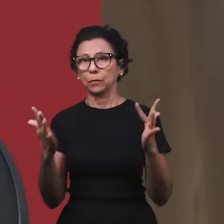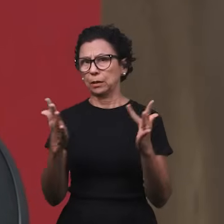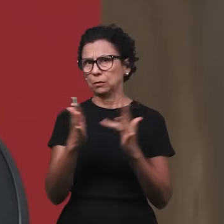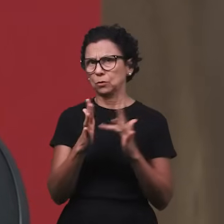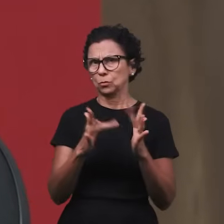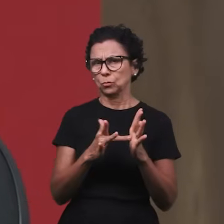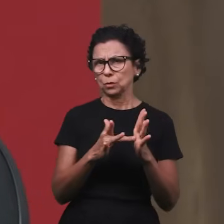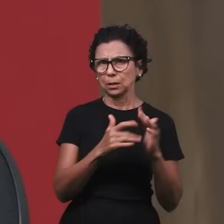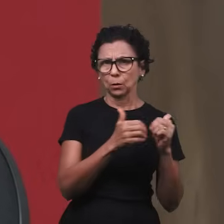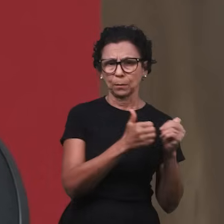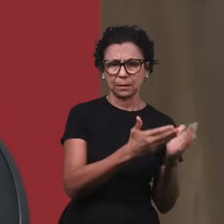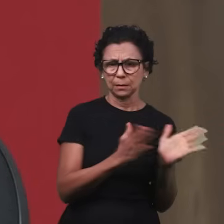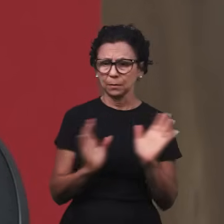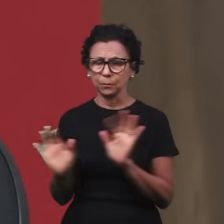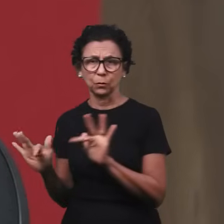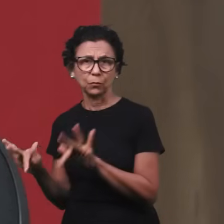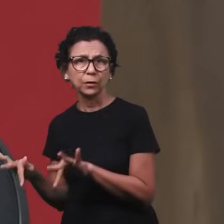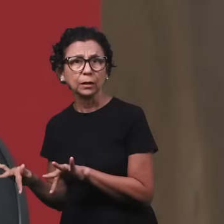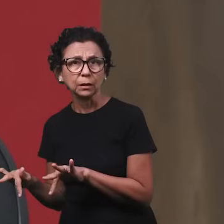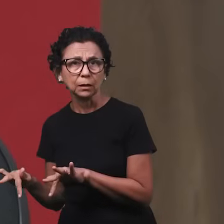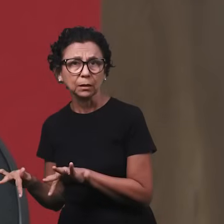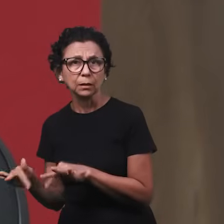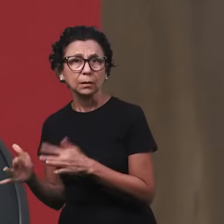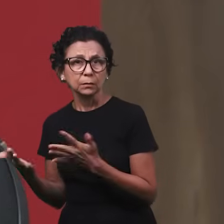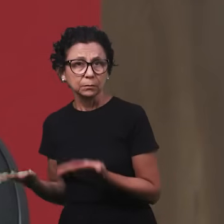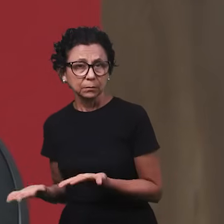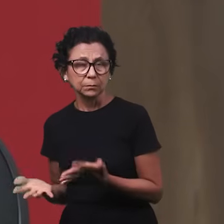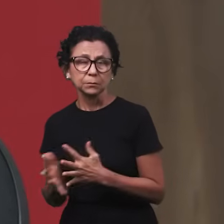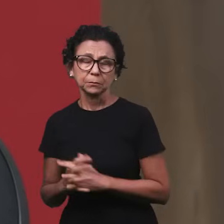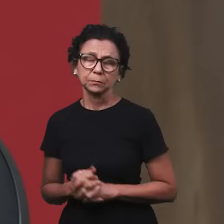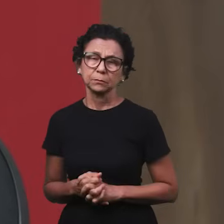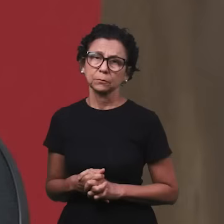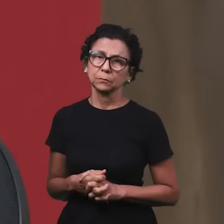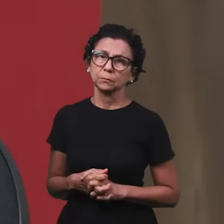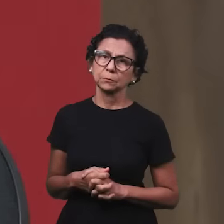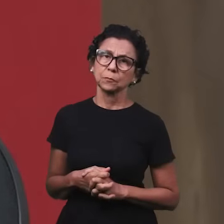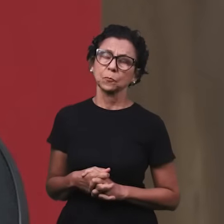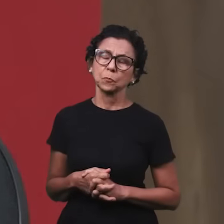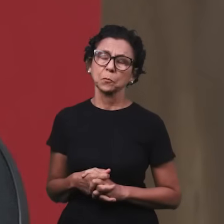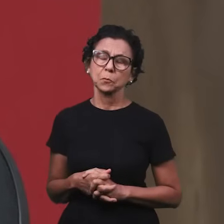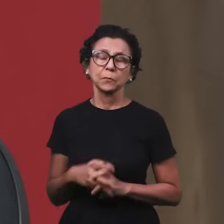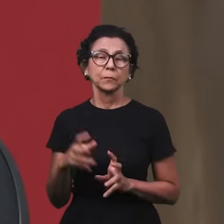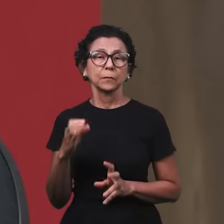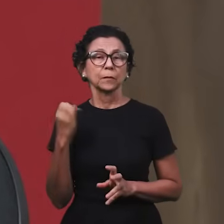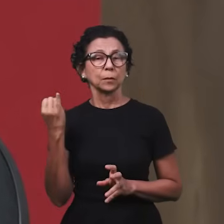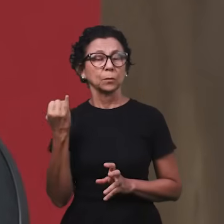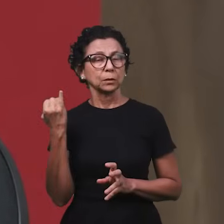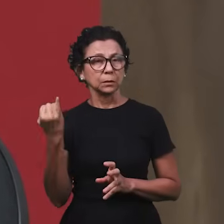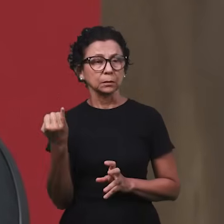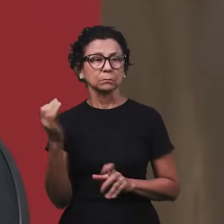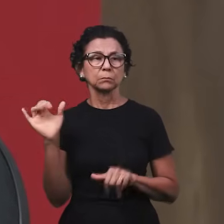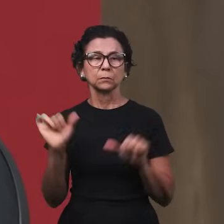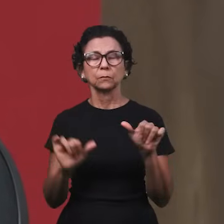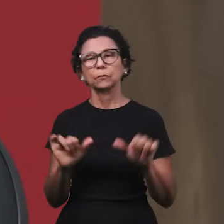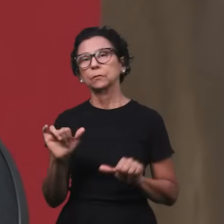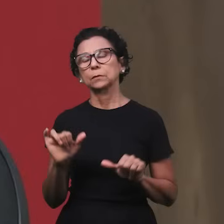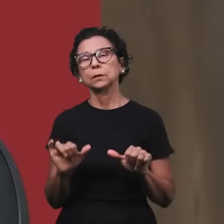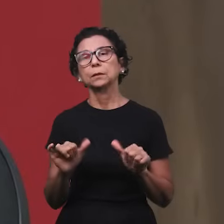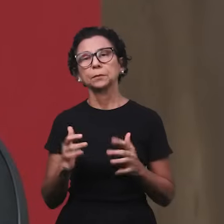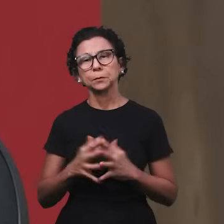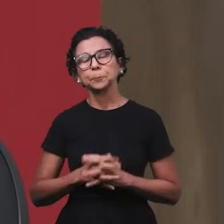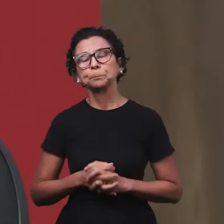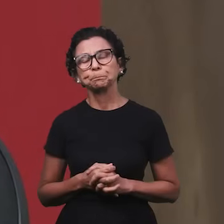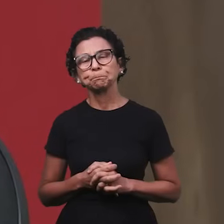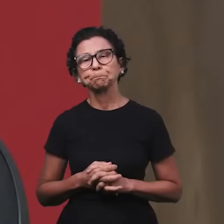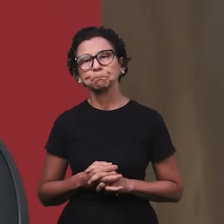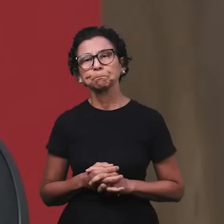ômega. Então, isso é importante para nós, esse aspecto, né, do que é, de fato, a palavra